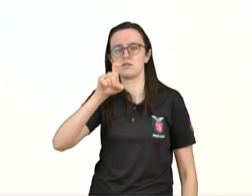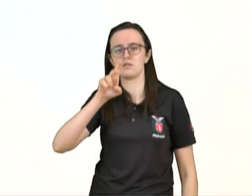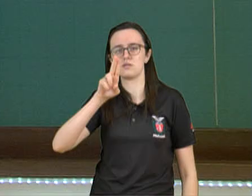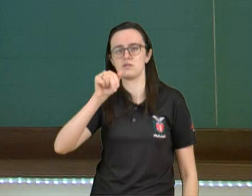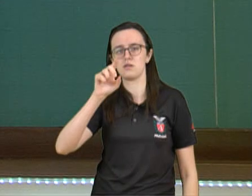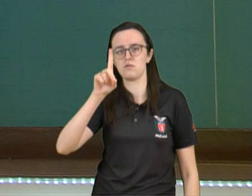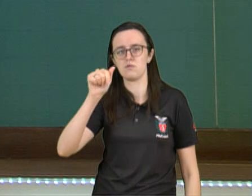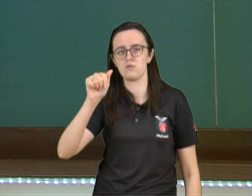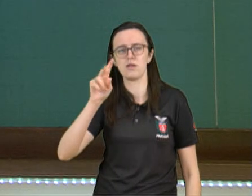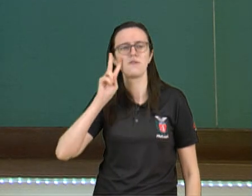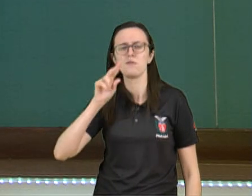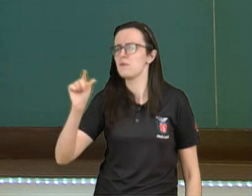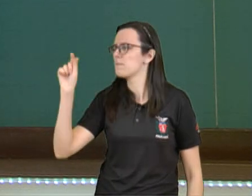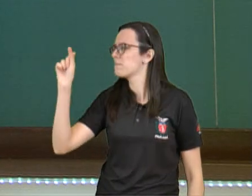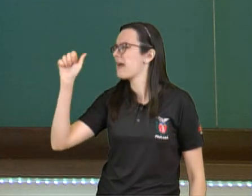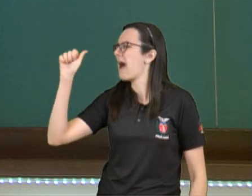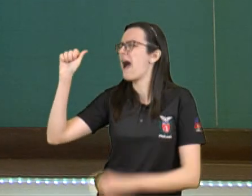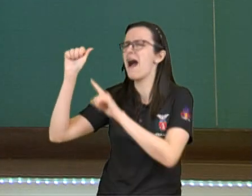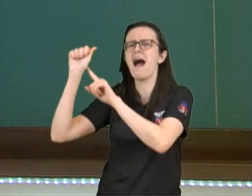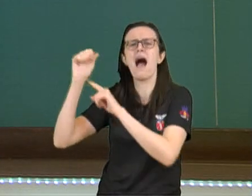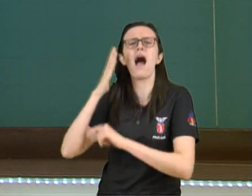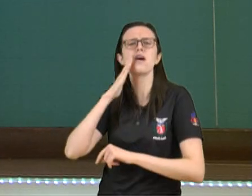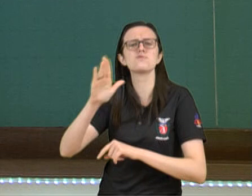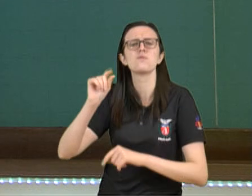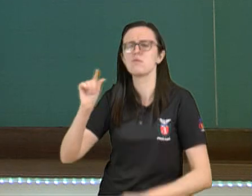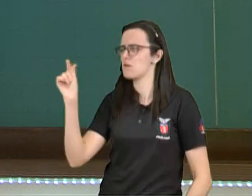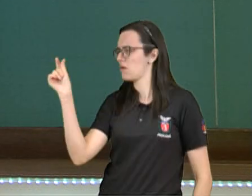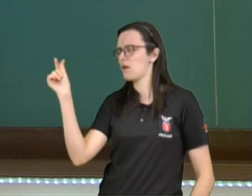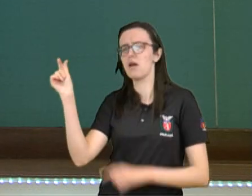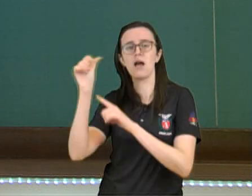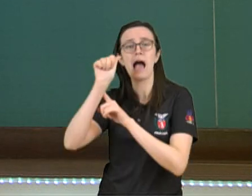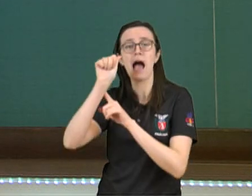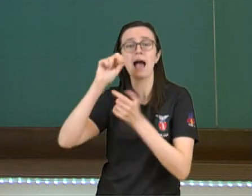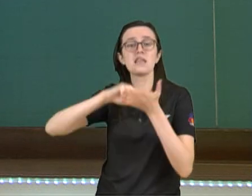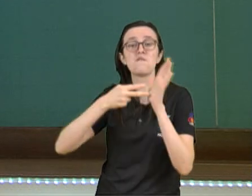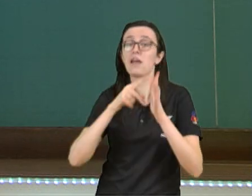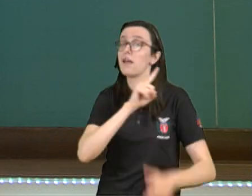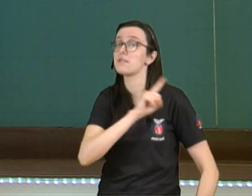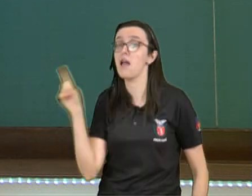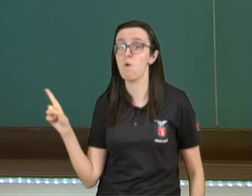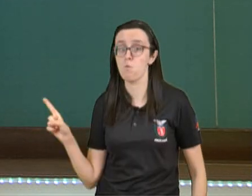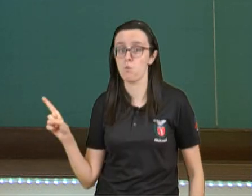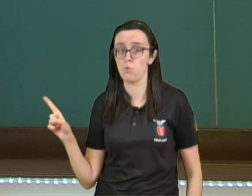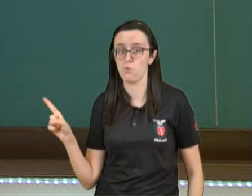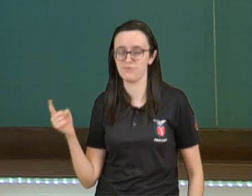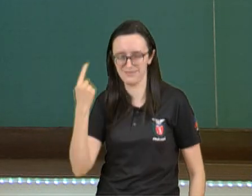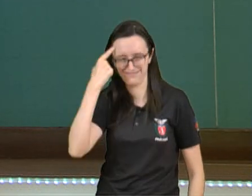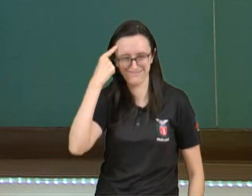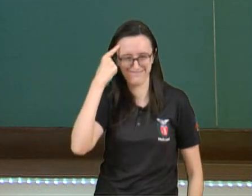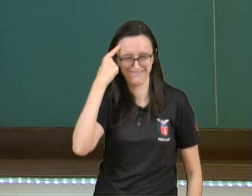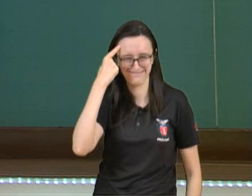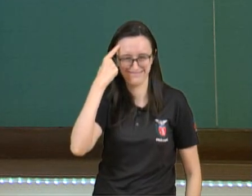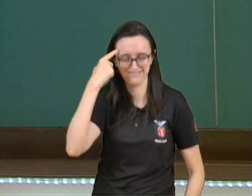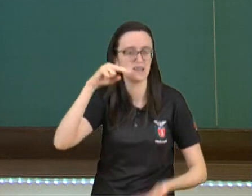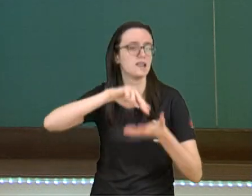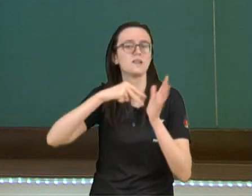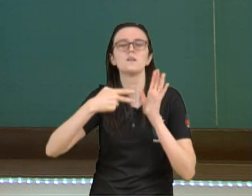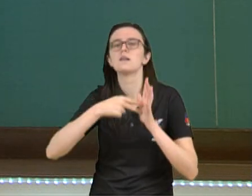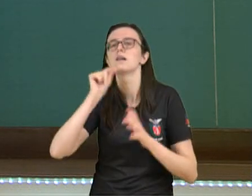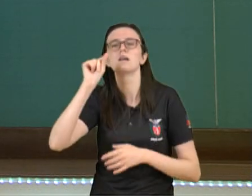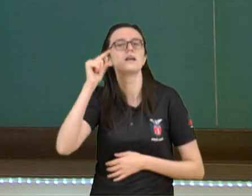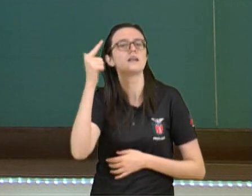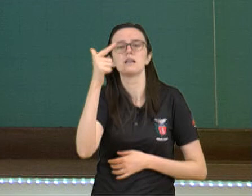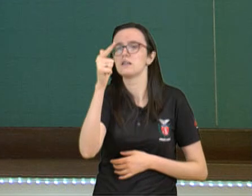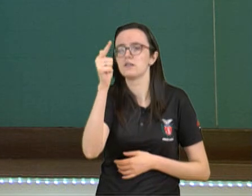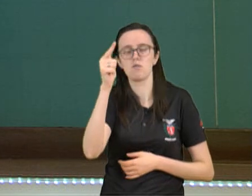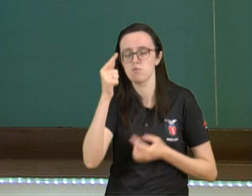A, azul? Assexuada. A é não, é negação. Ou seja, não tem